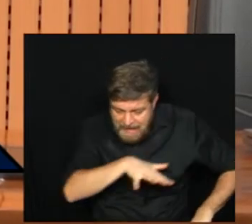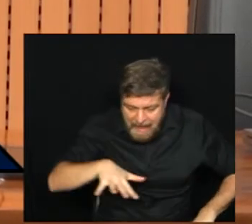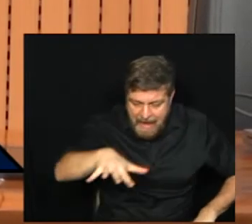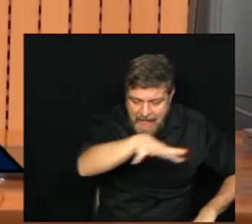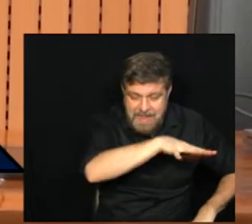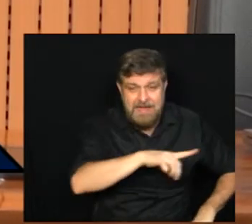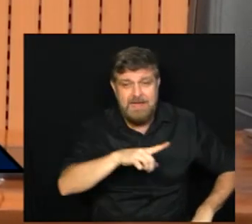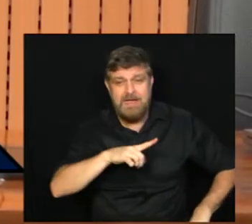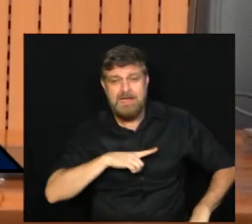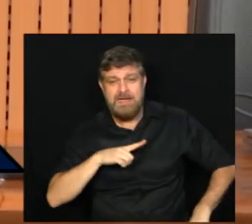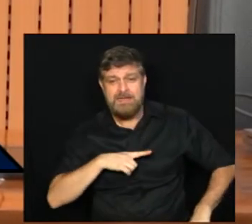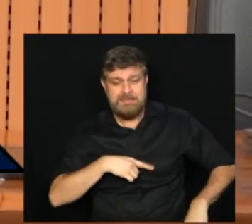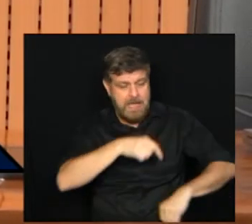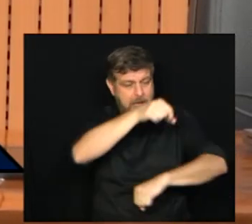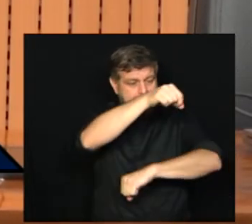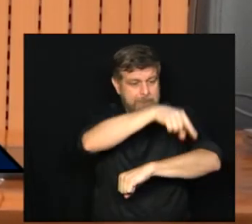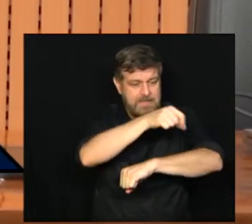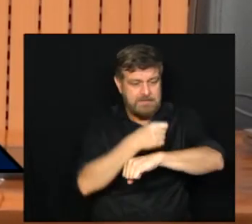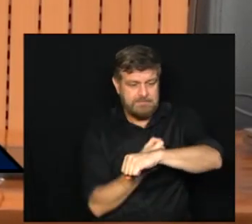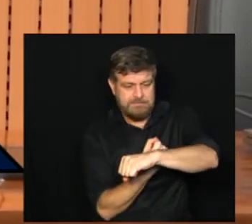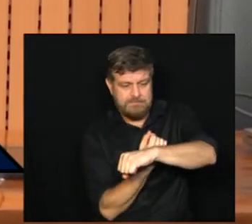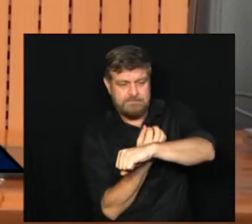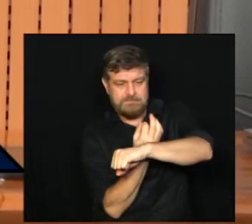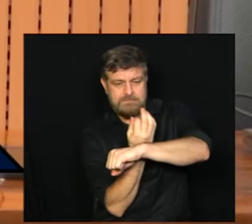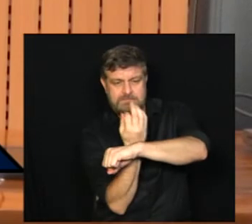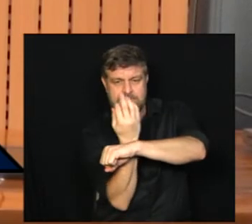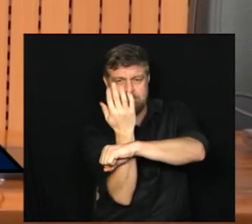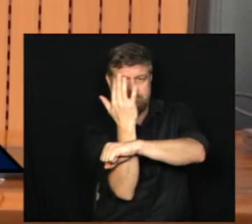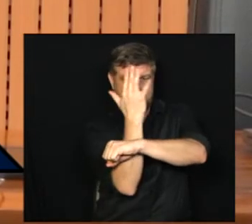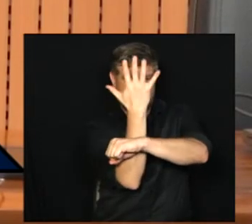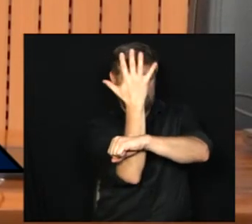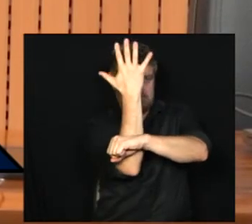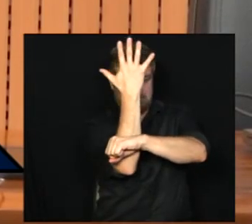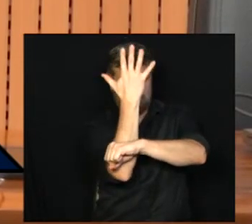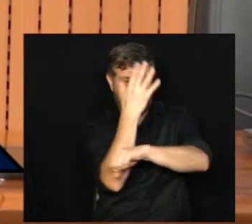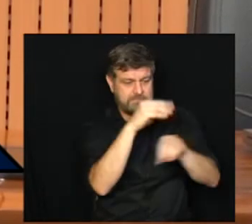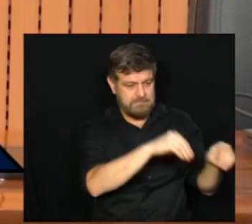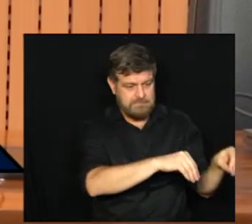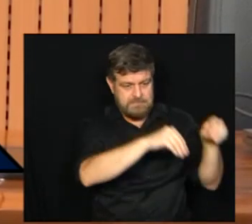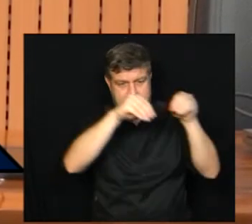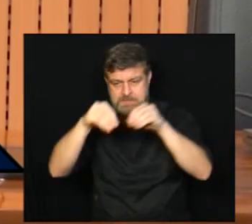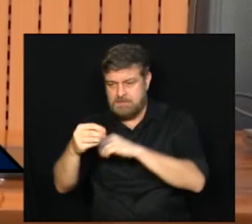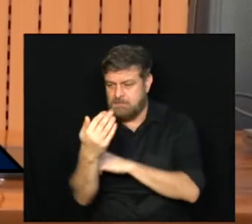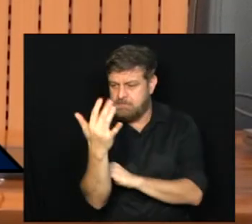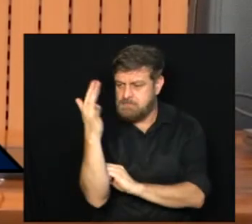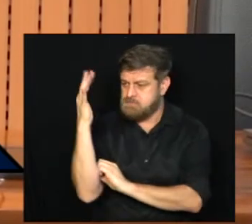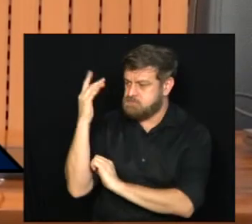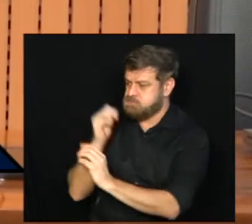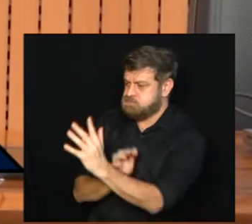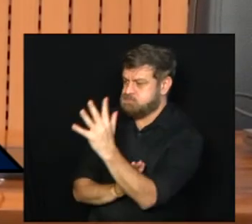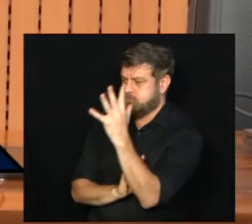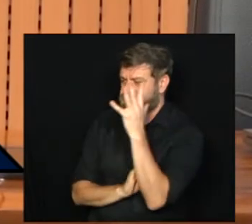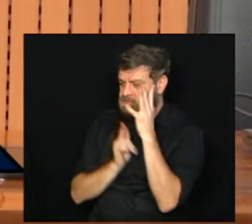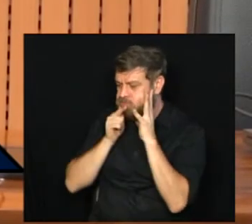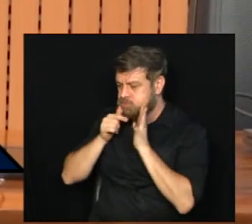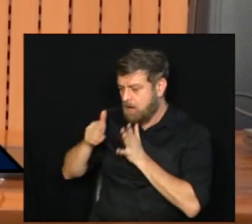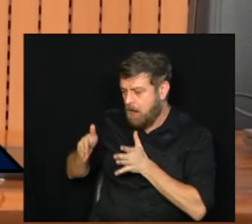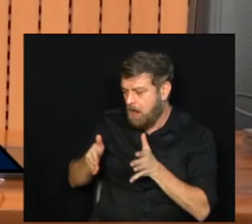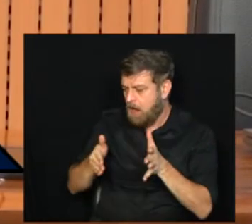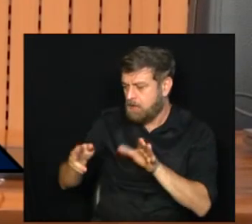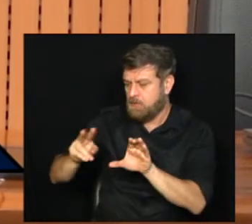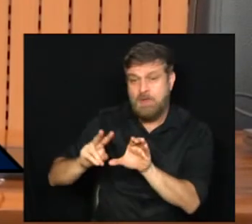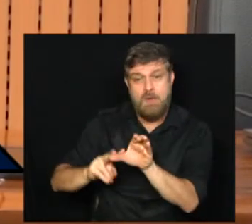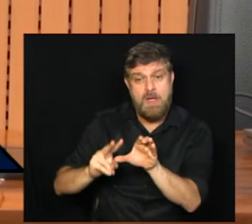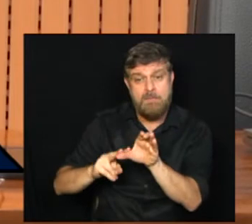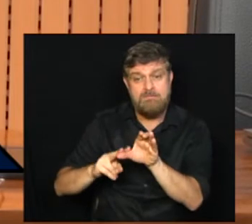viveiro de mudas, produção de mudas, para a recomposição da mata ciliar ao longo do rio, e quem